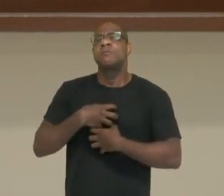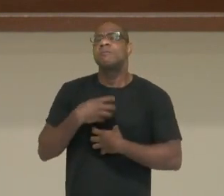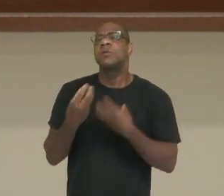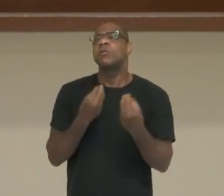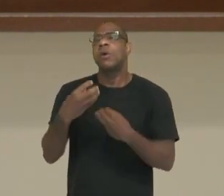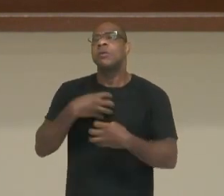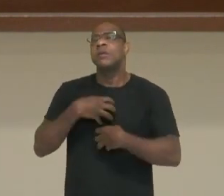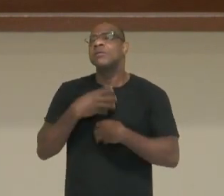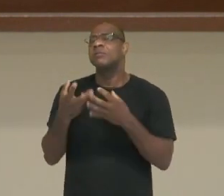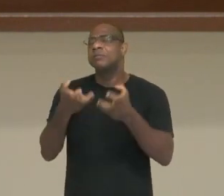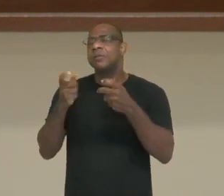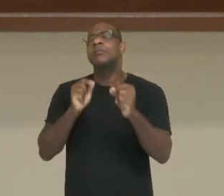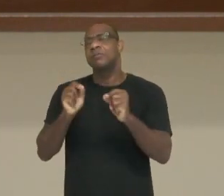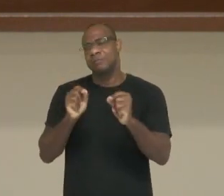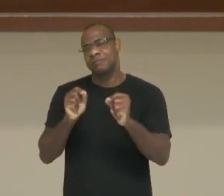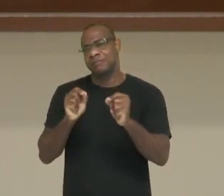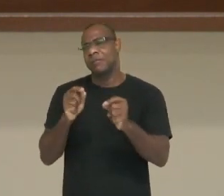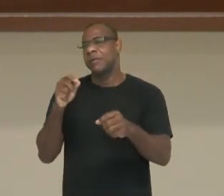aí que eu te aguardo aqui.